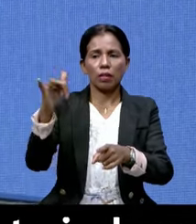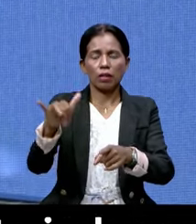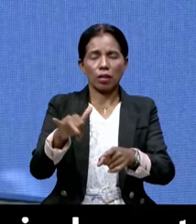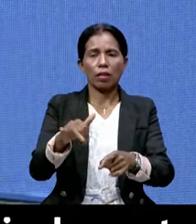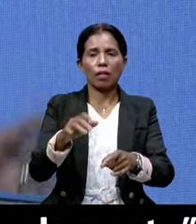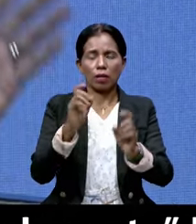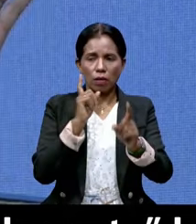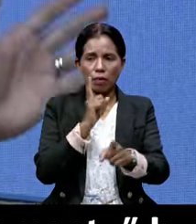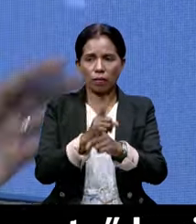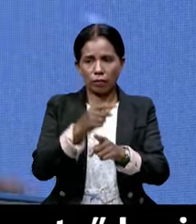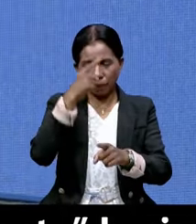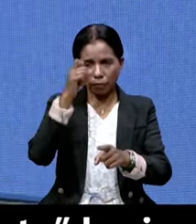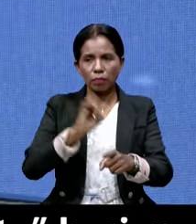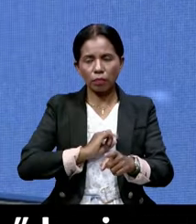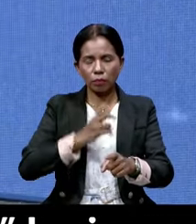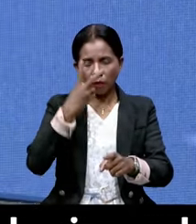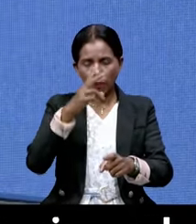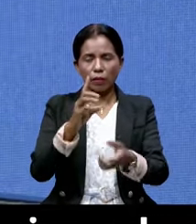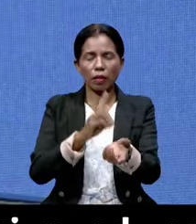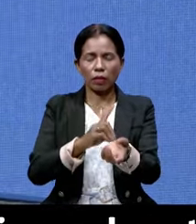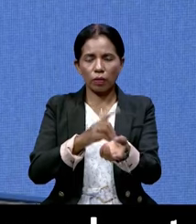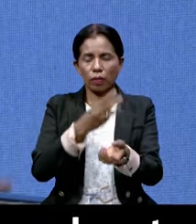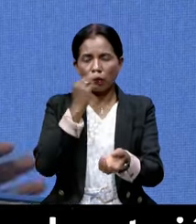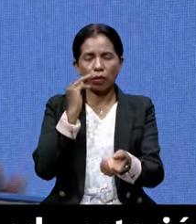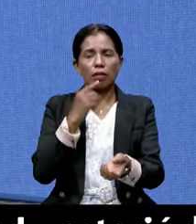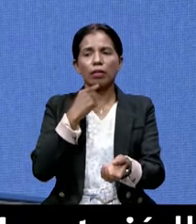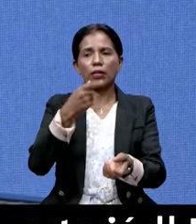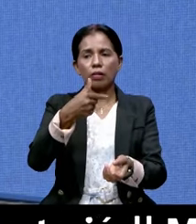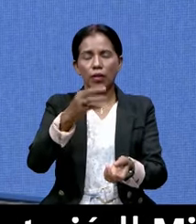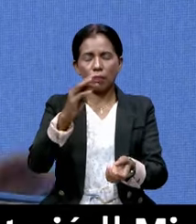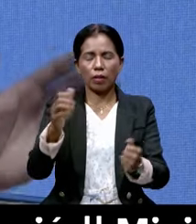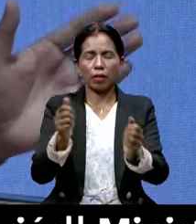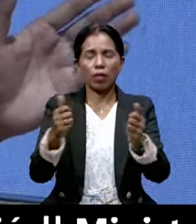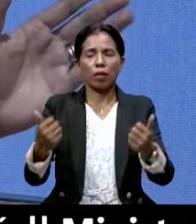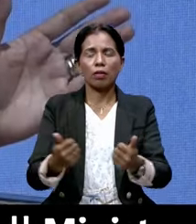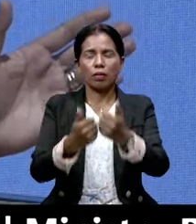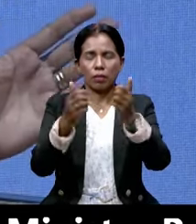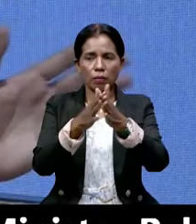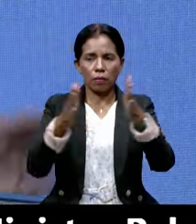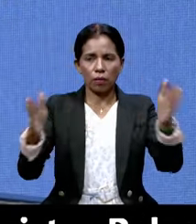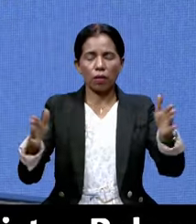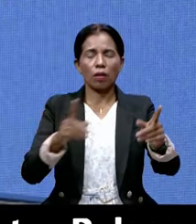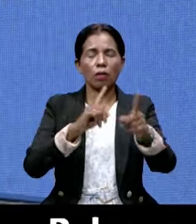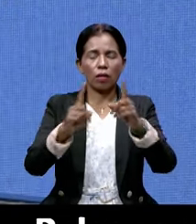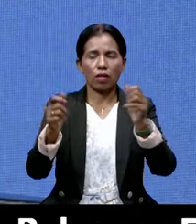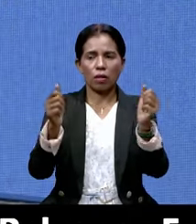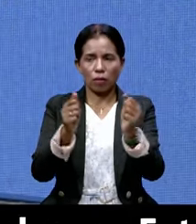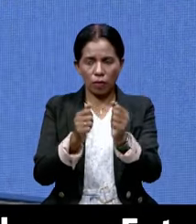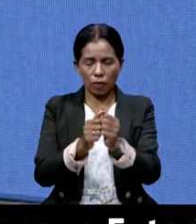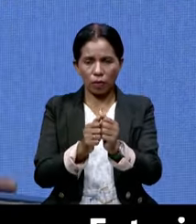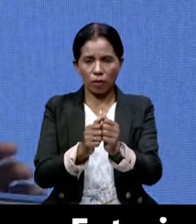ema. Tanema cohen, haure, Dr. Maria, até te cata, gemen audiência bot, confirma o survey neve, maca,